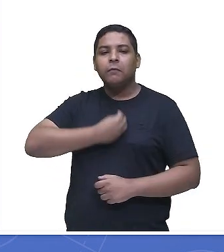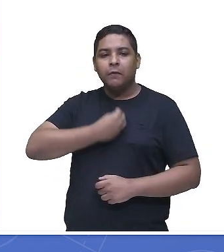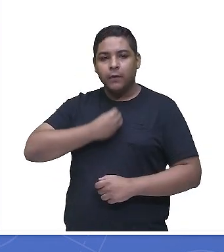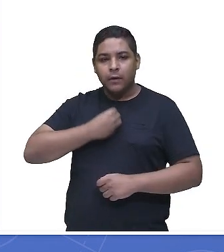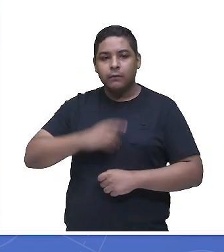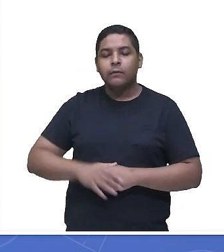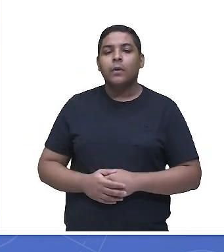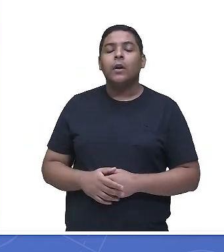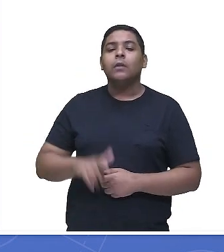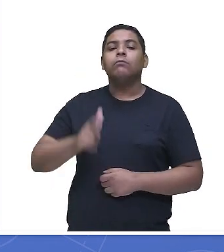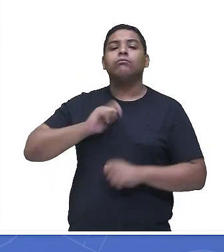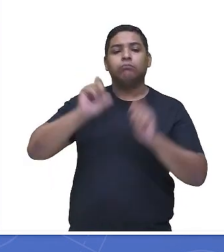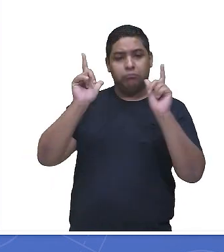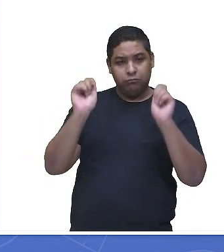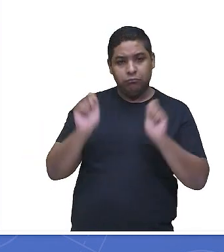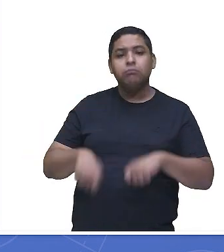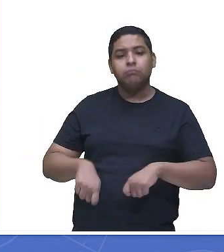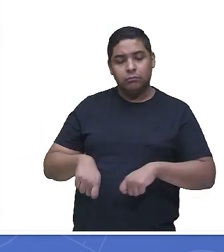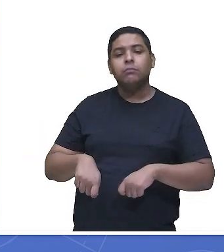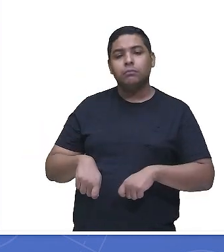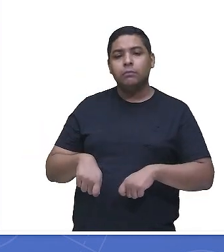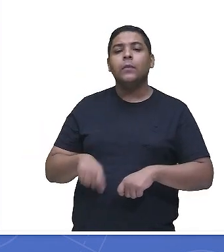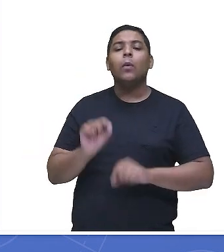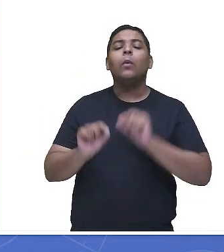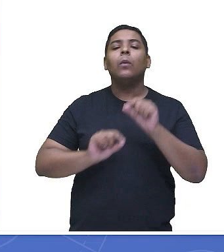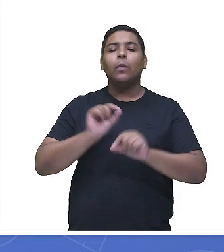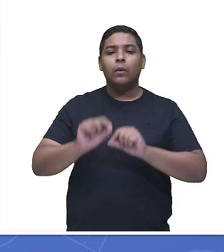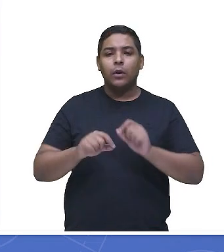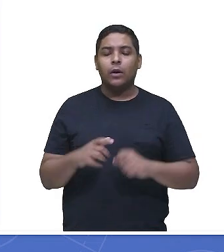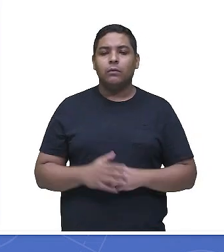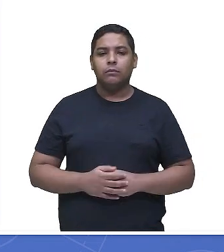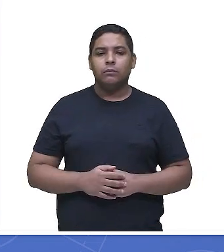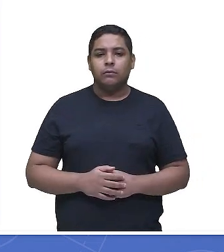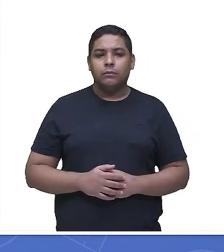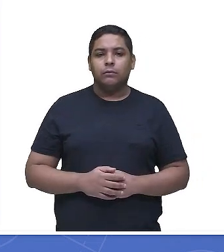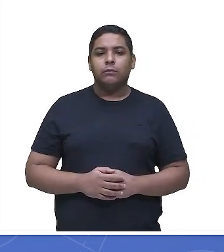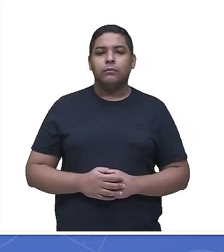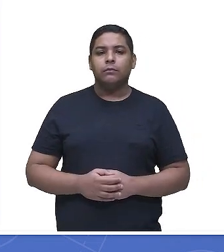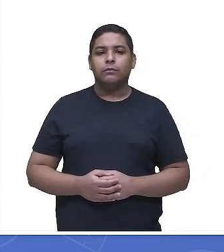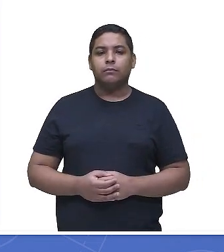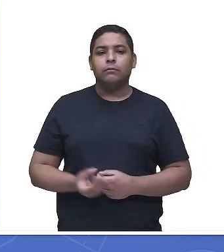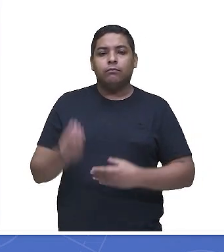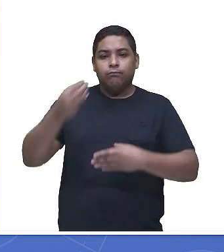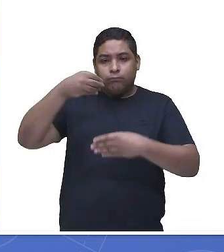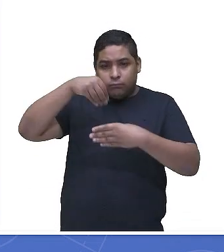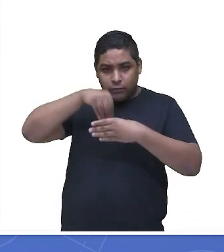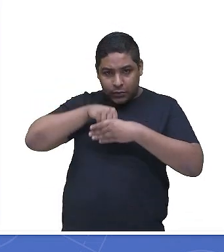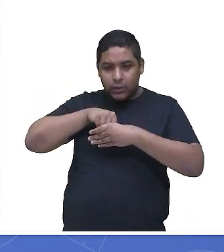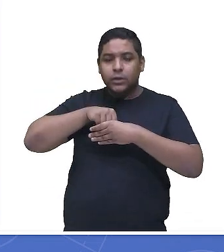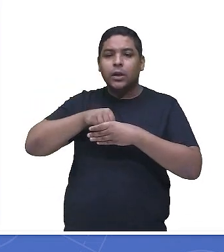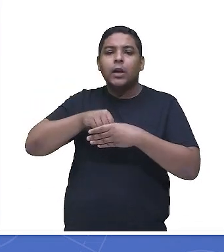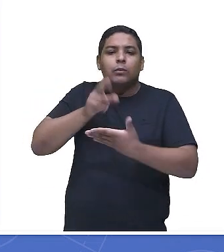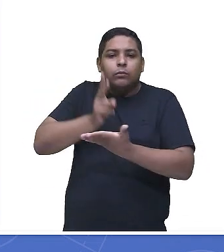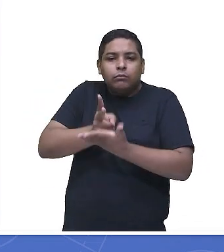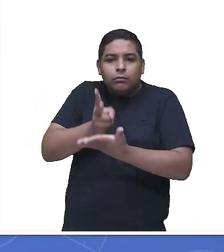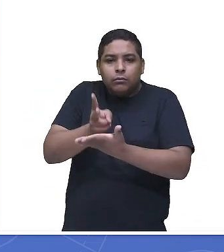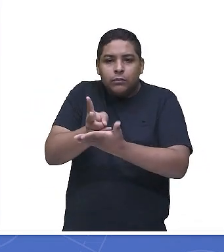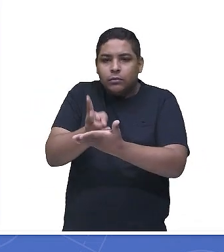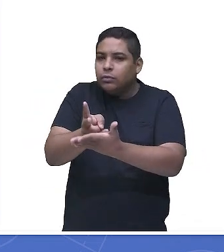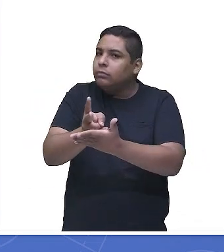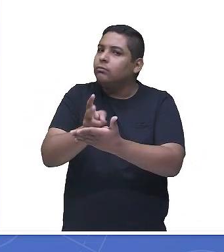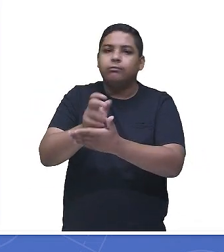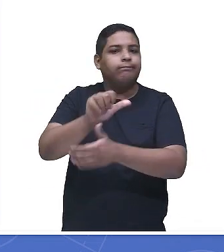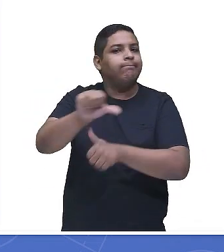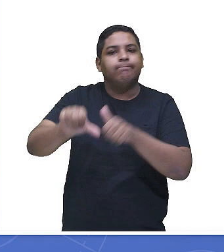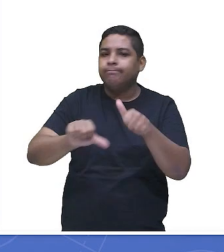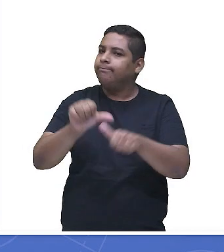possuem a capacidade de manter o meio interno constante, independente das mudanças do ambiente.